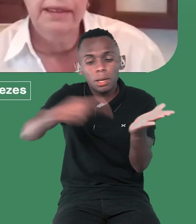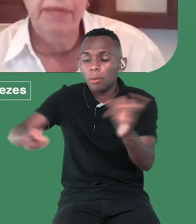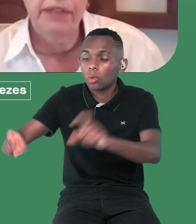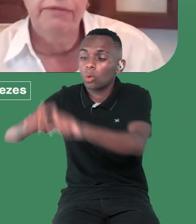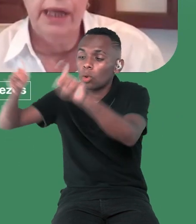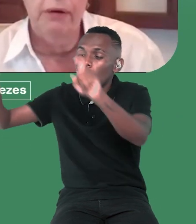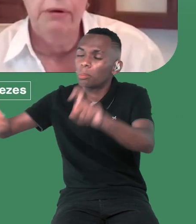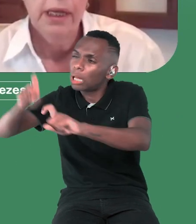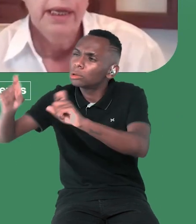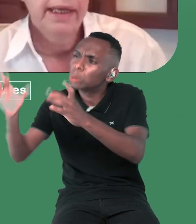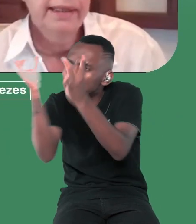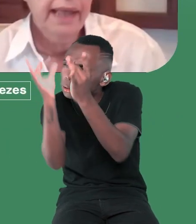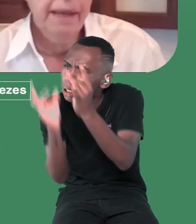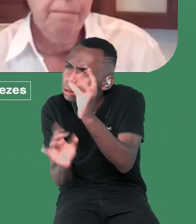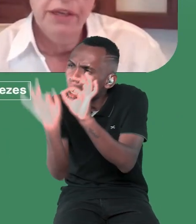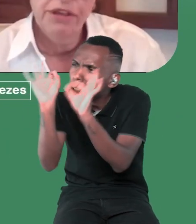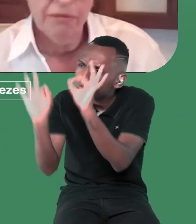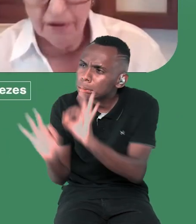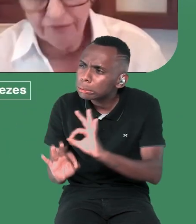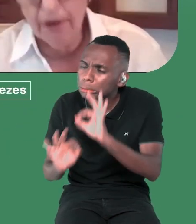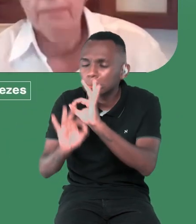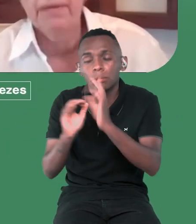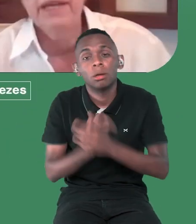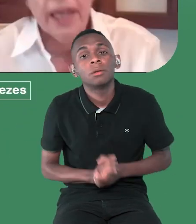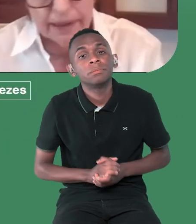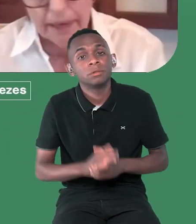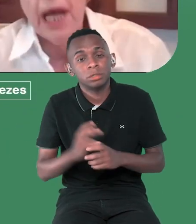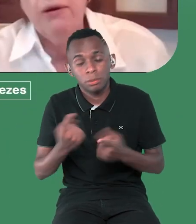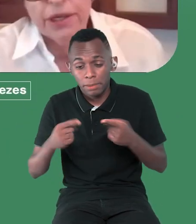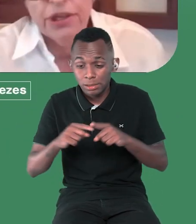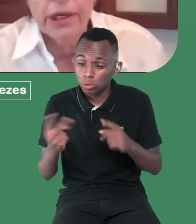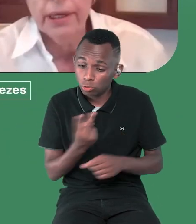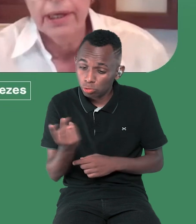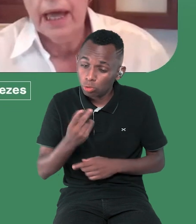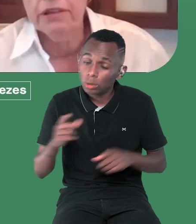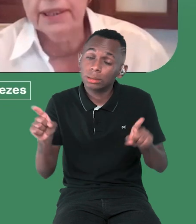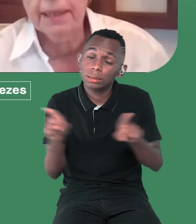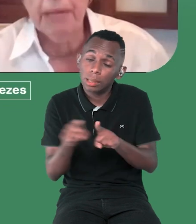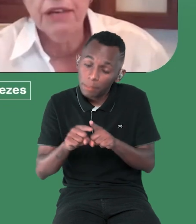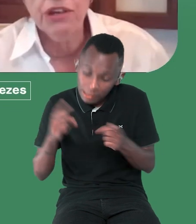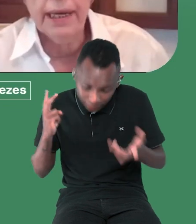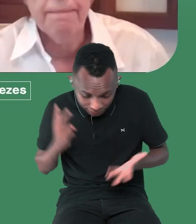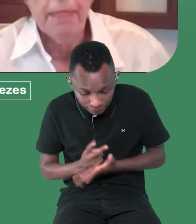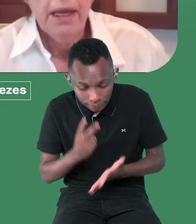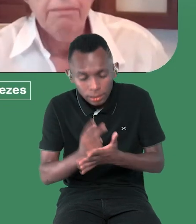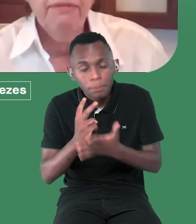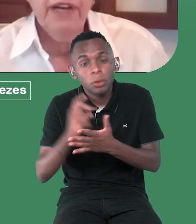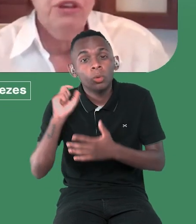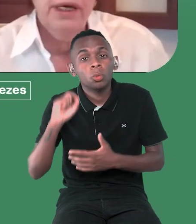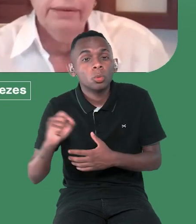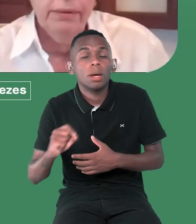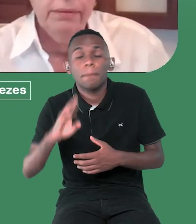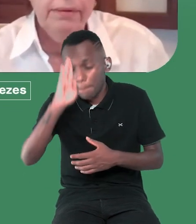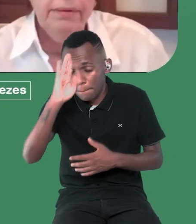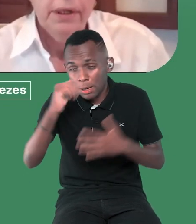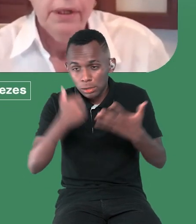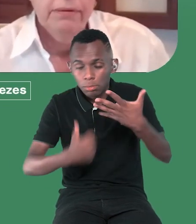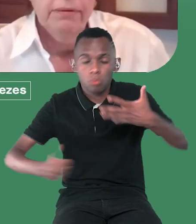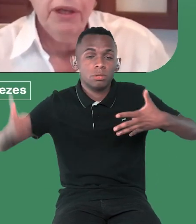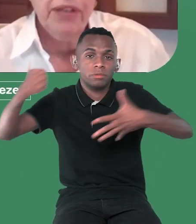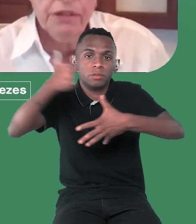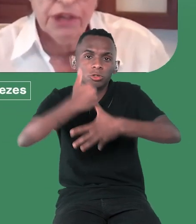o tratamento final. E sempre, de alguma forma, aí entra a minha alma de artista plástica, né?